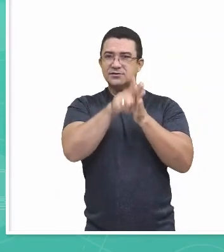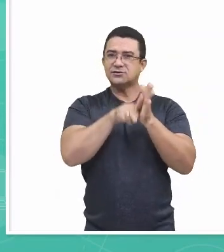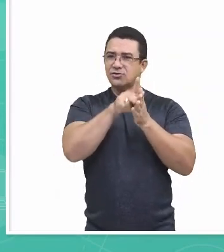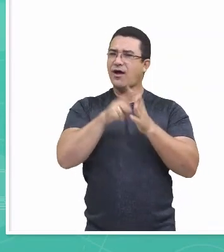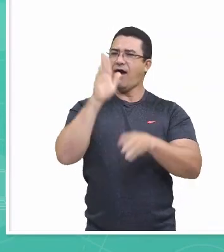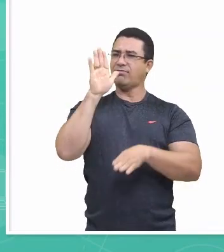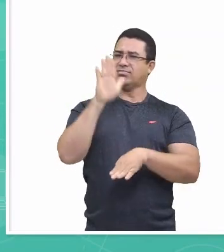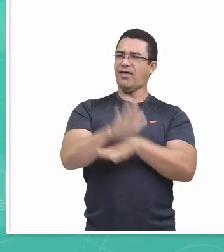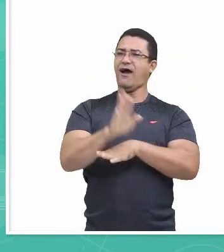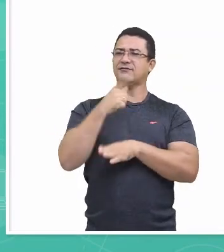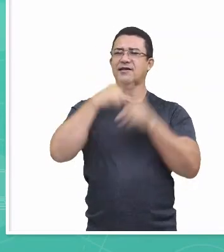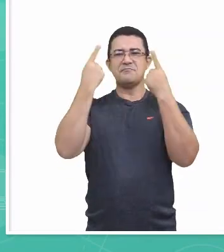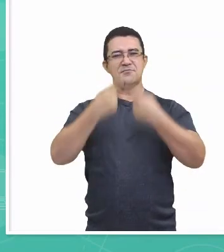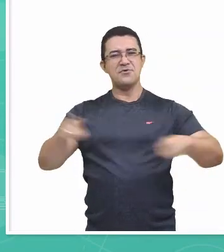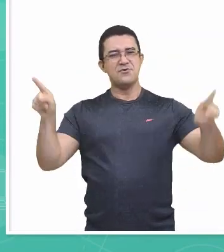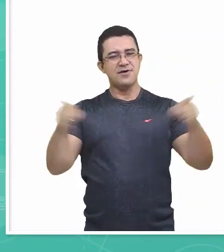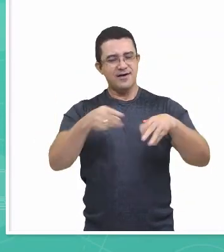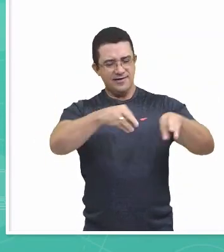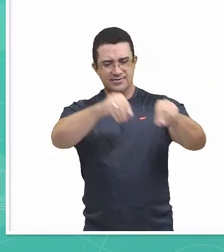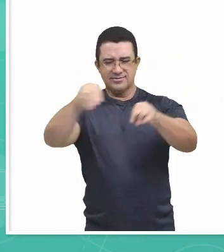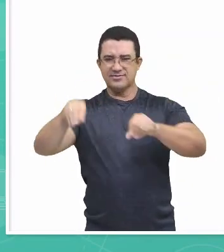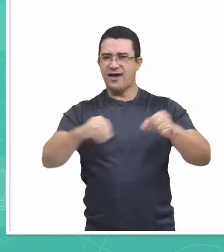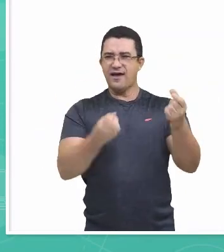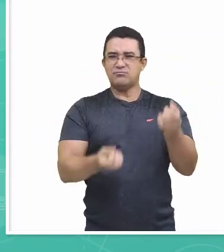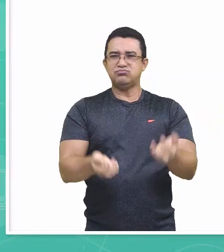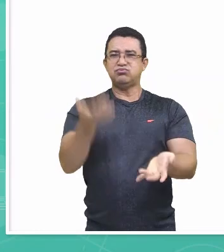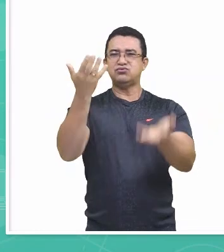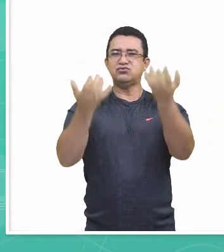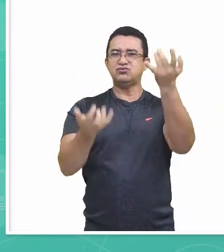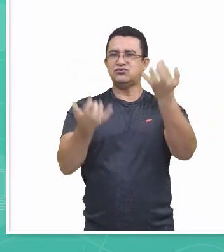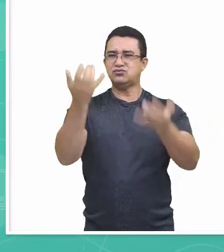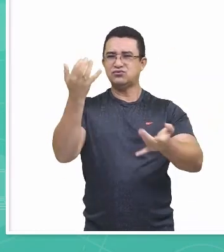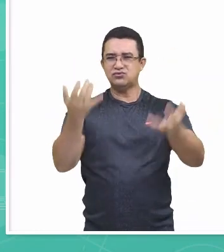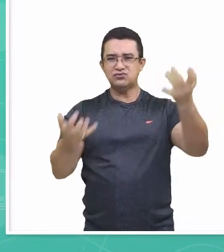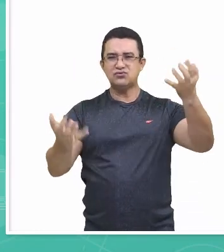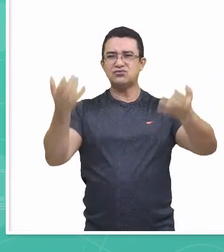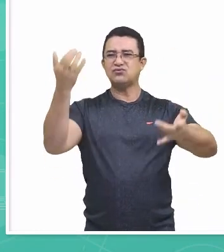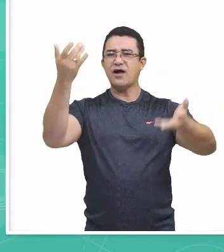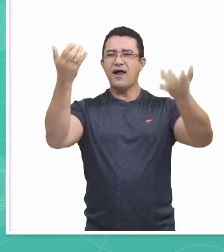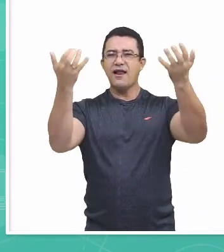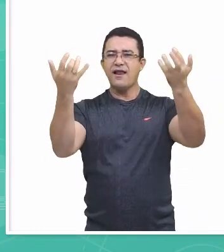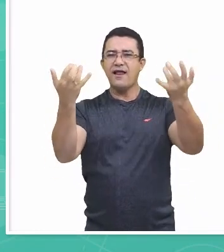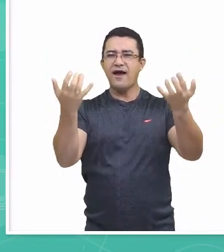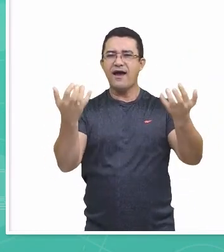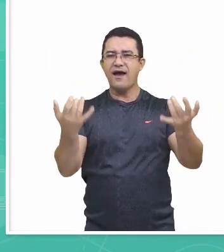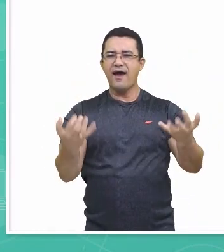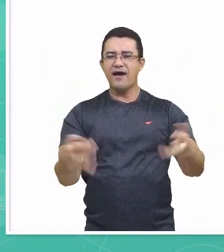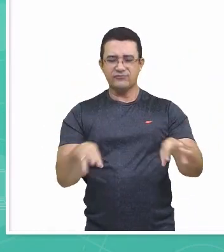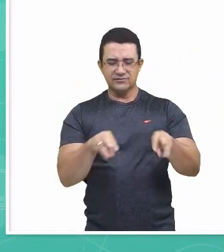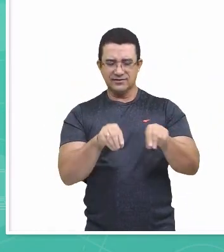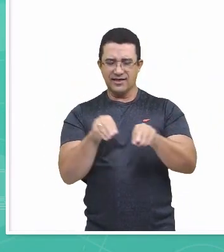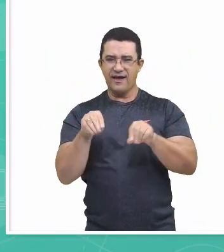de música e a terra flutuará no céu muito mais leve, muito mais leve.